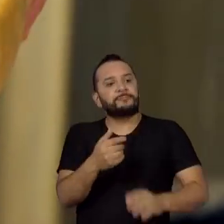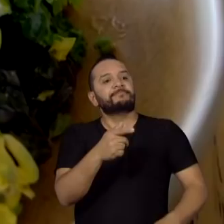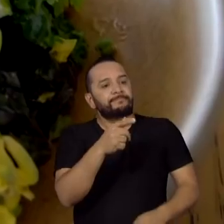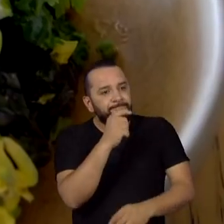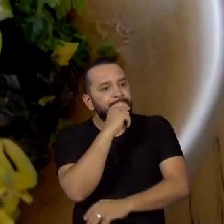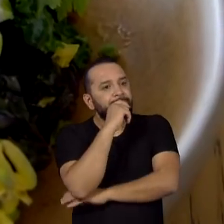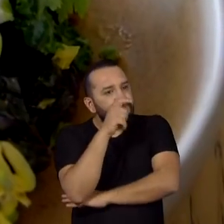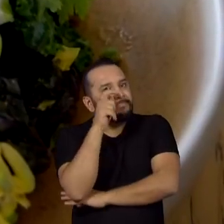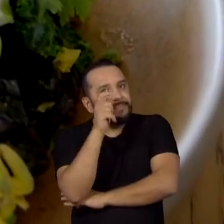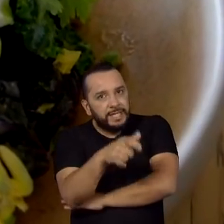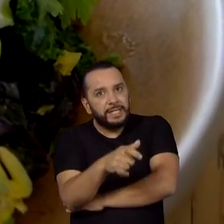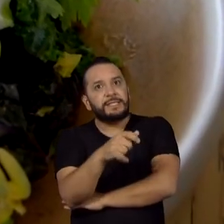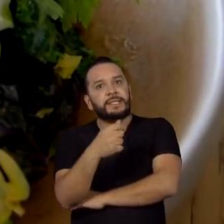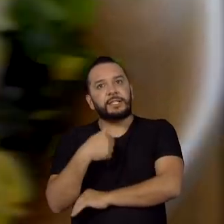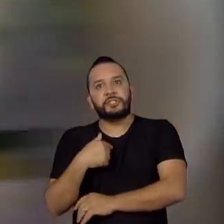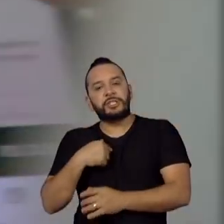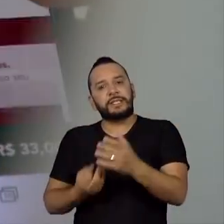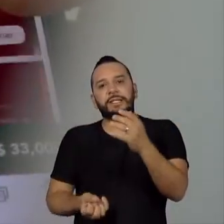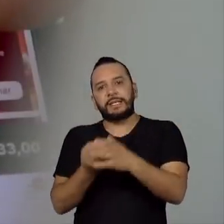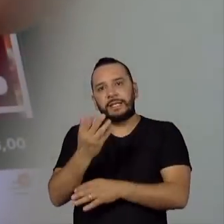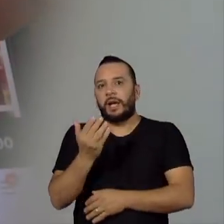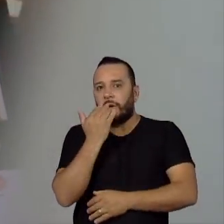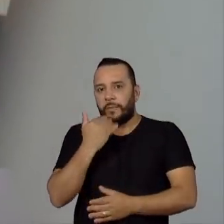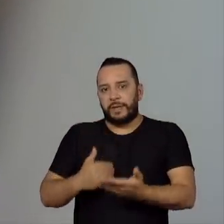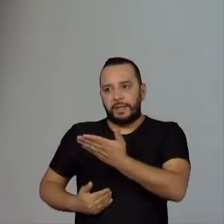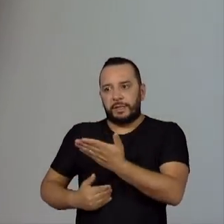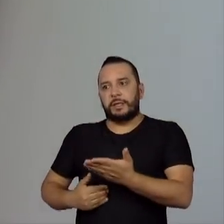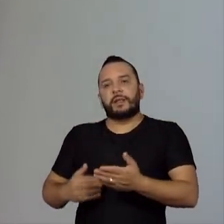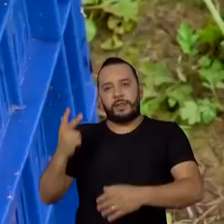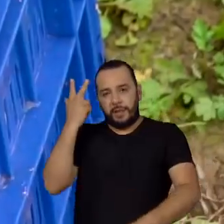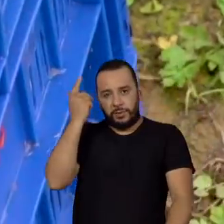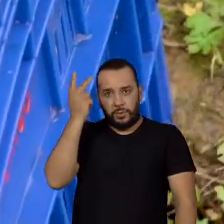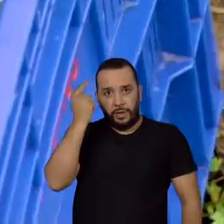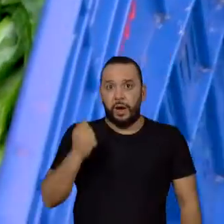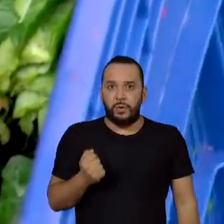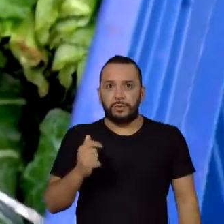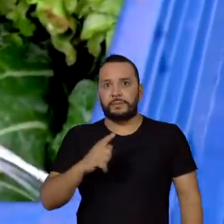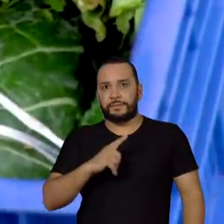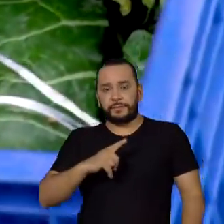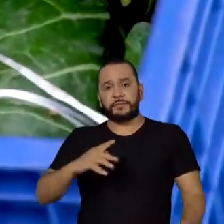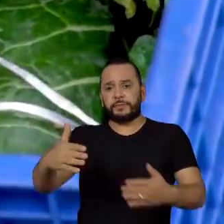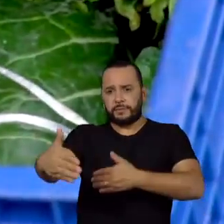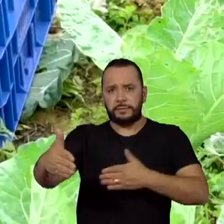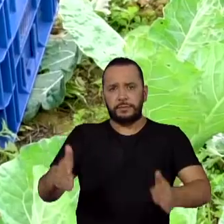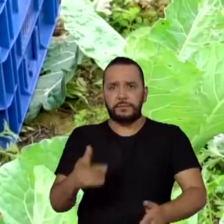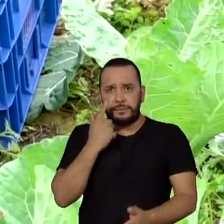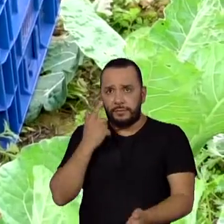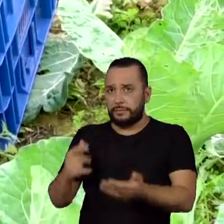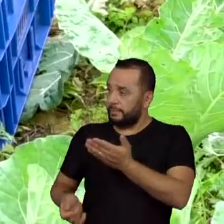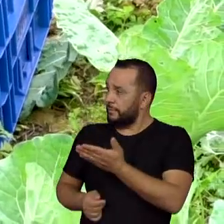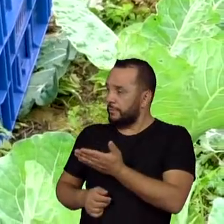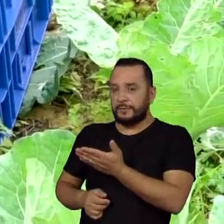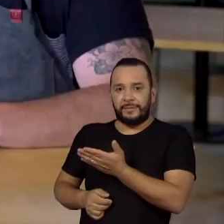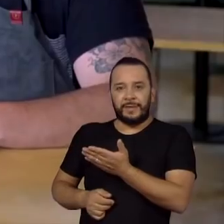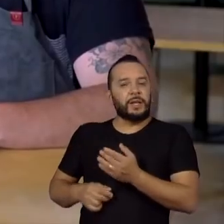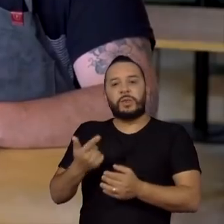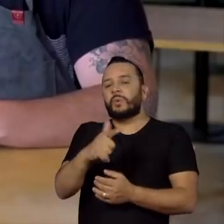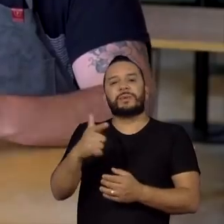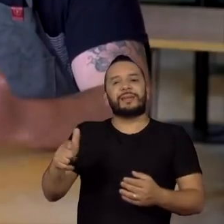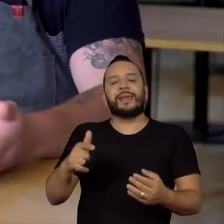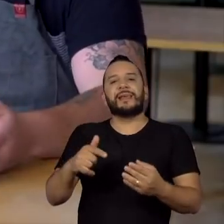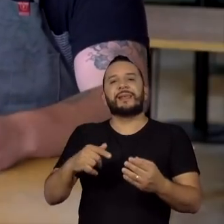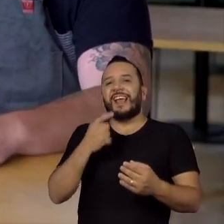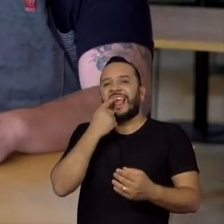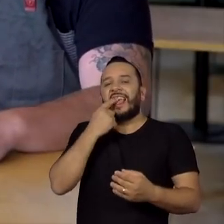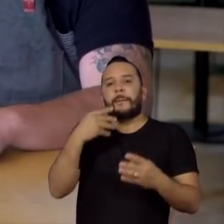vai montar o nosso menu, o nosso cardápio. Eles chegam em caixas, a granel, fora de plástico. Os